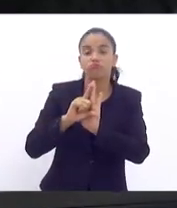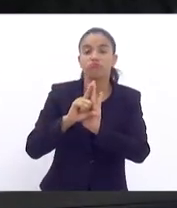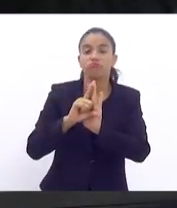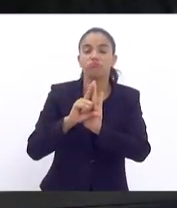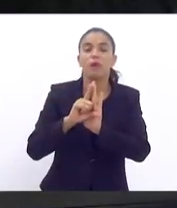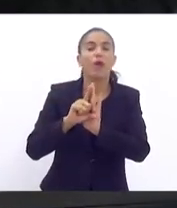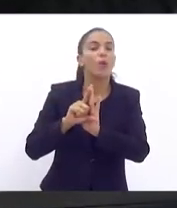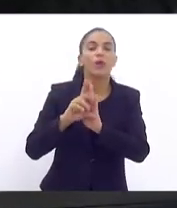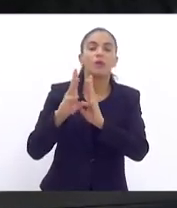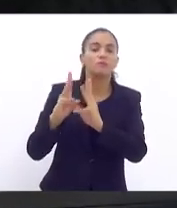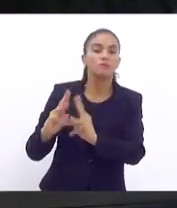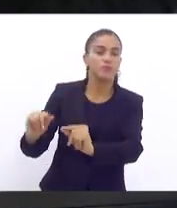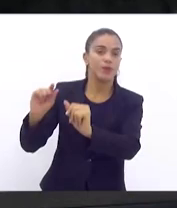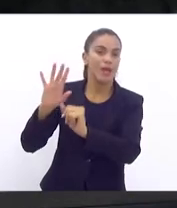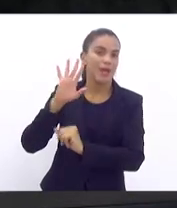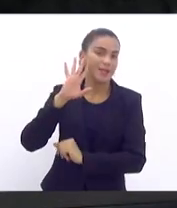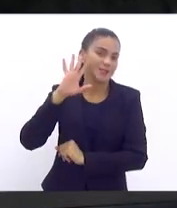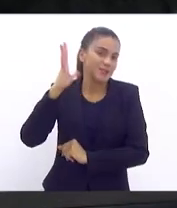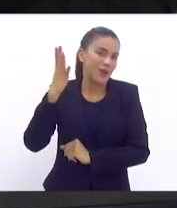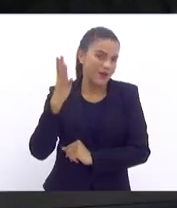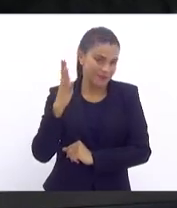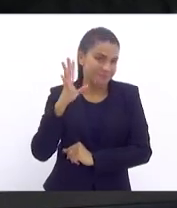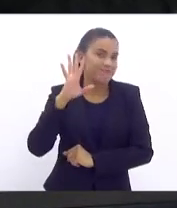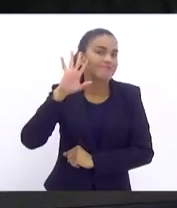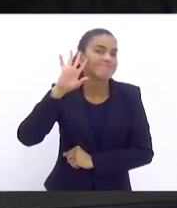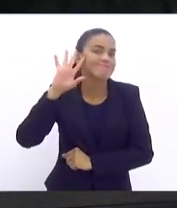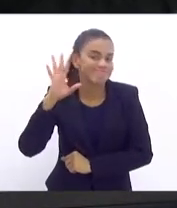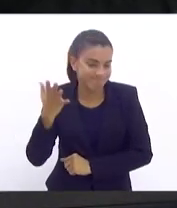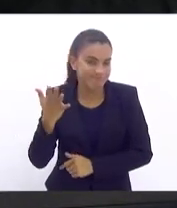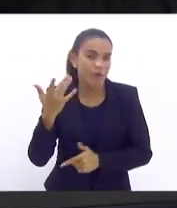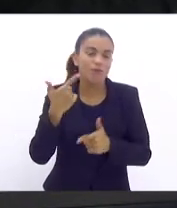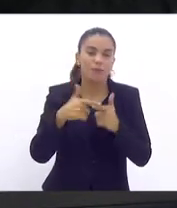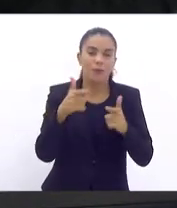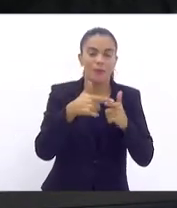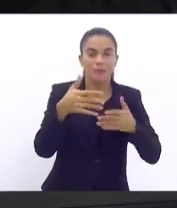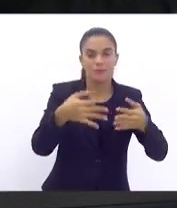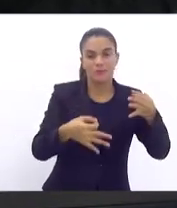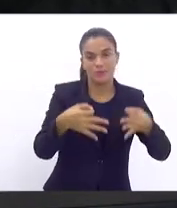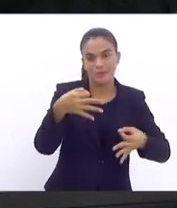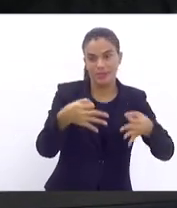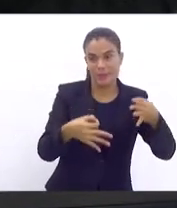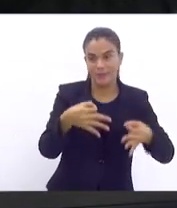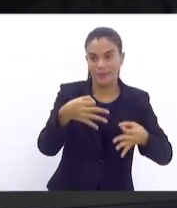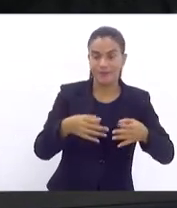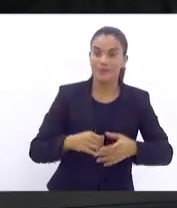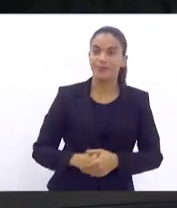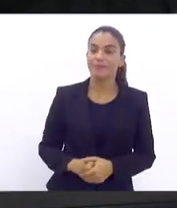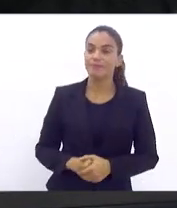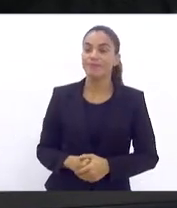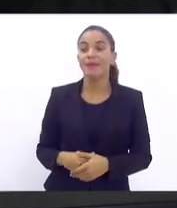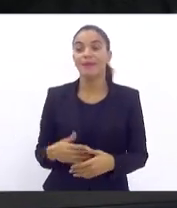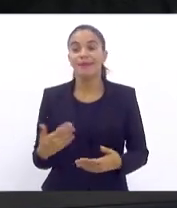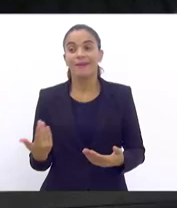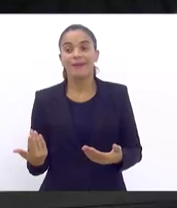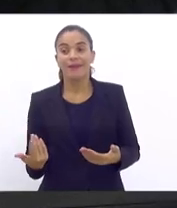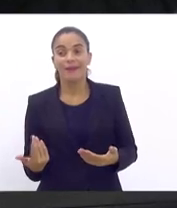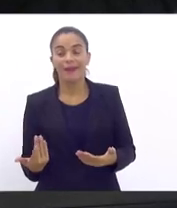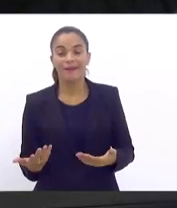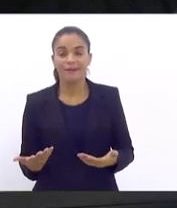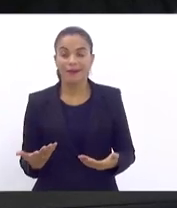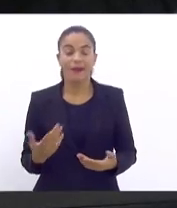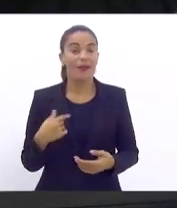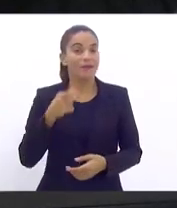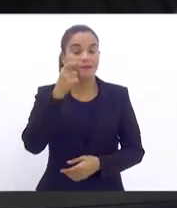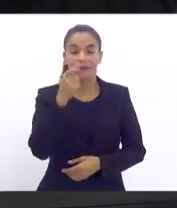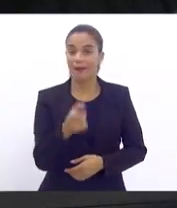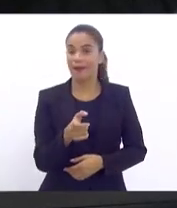lei sanea Sana questão judicial E aí isso é uma coisa de alto